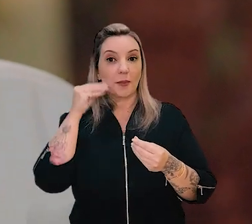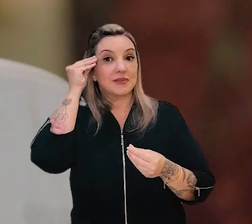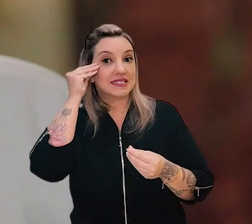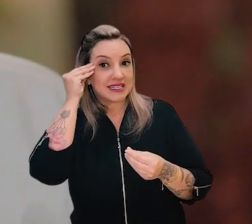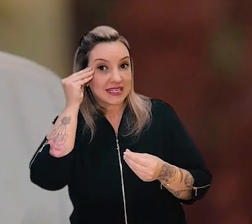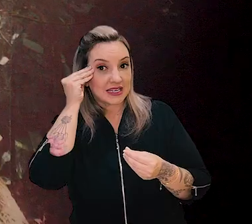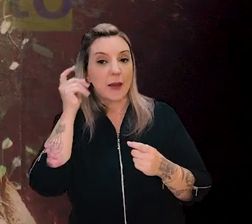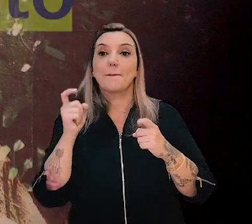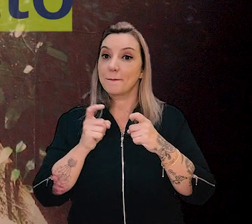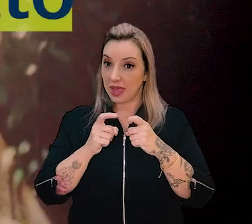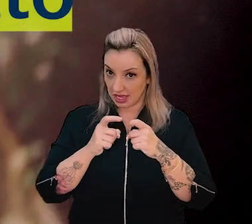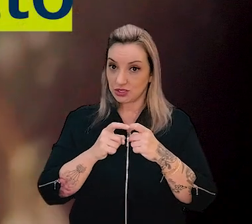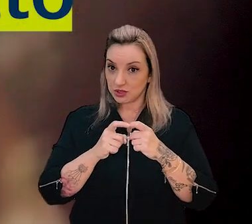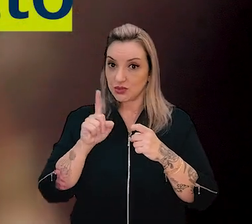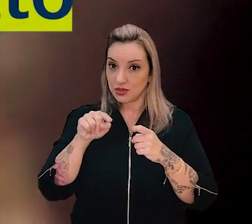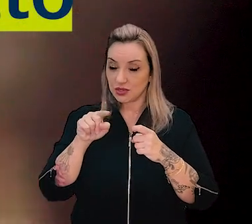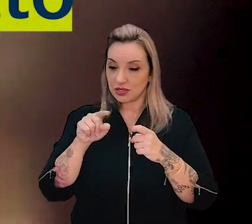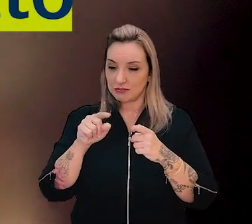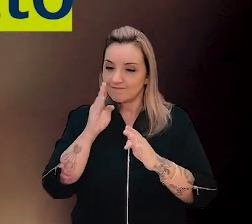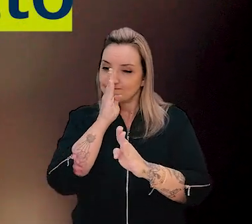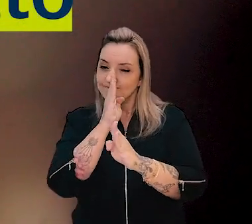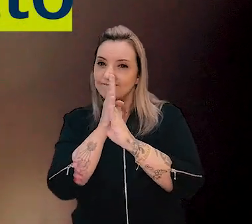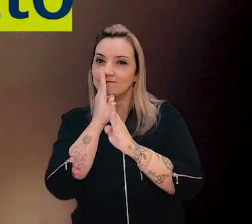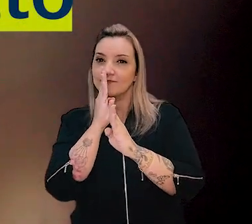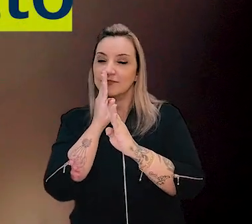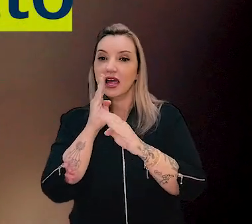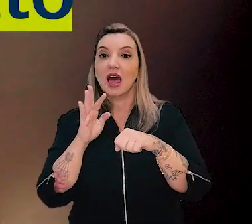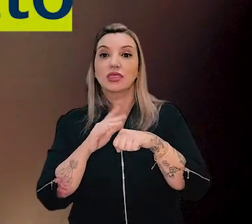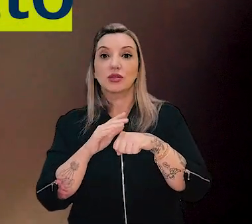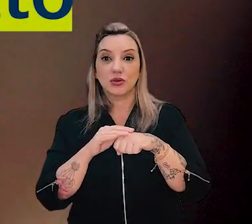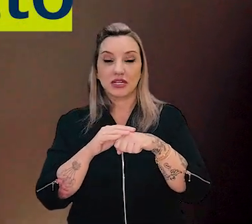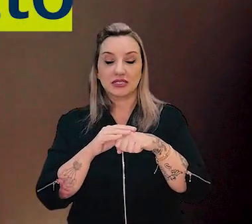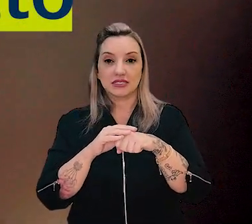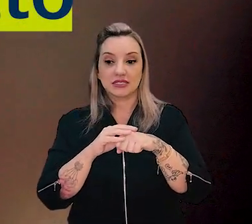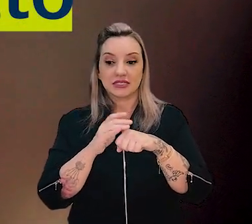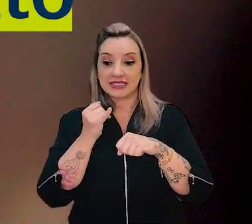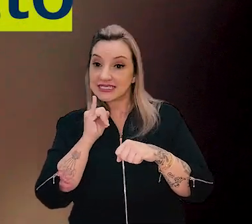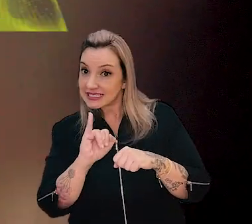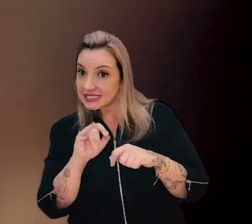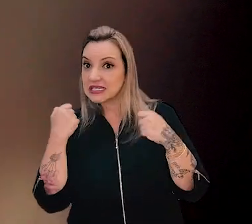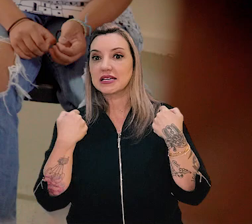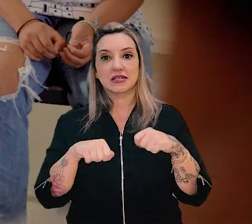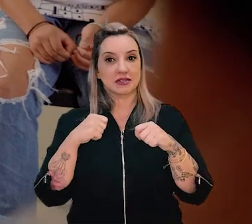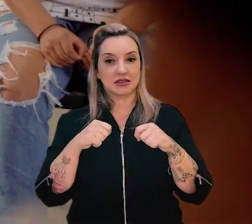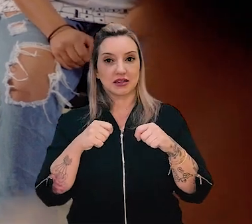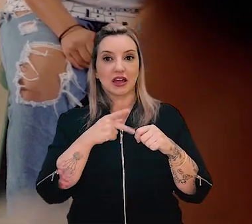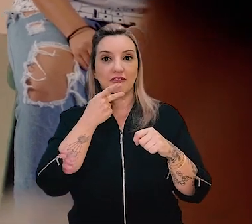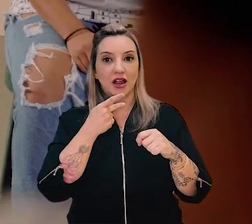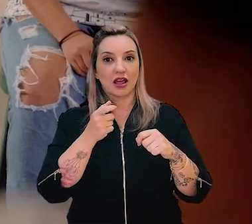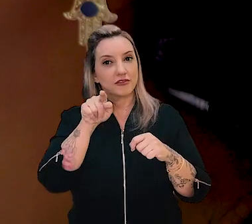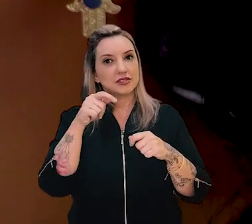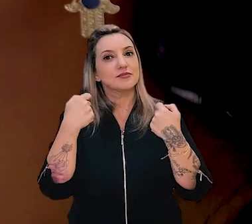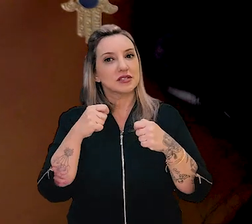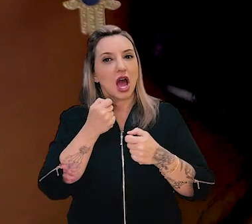psiquiatra, ele é médico e vai diagnosticar a doença mental. Então, ele, se for o caso, ele receita algum tipo